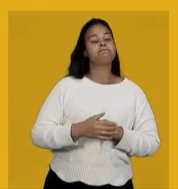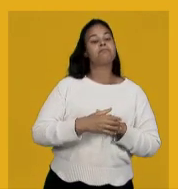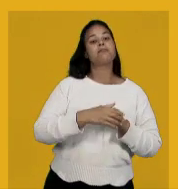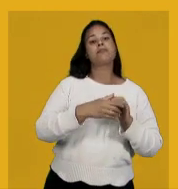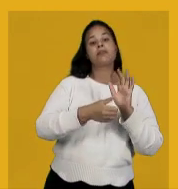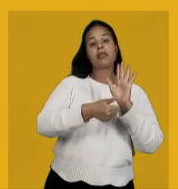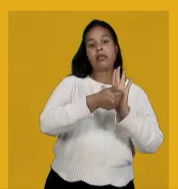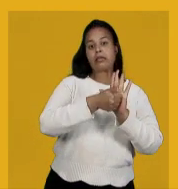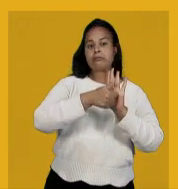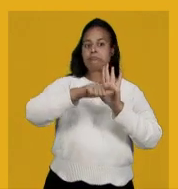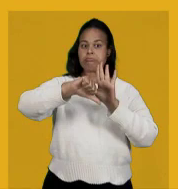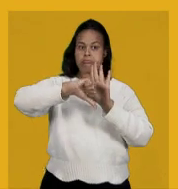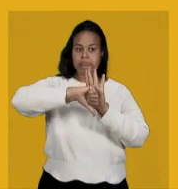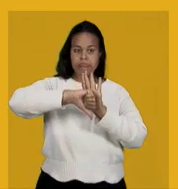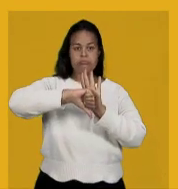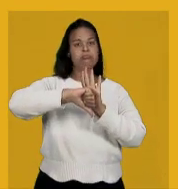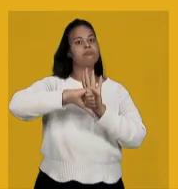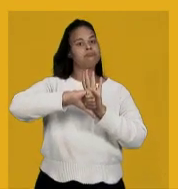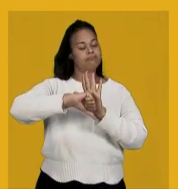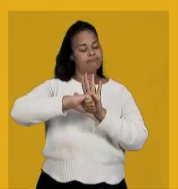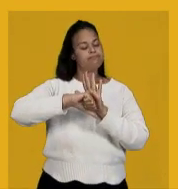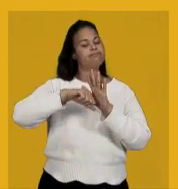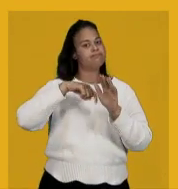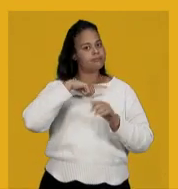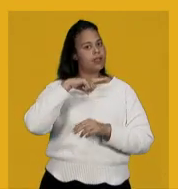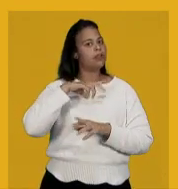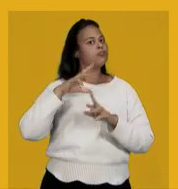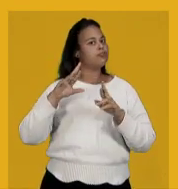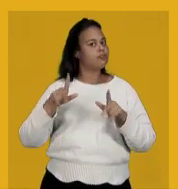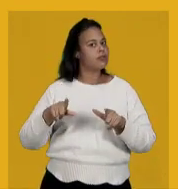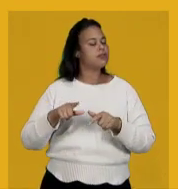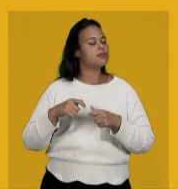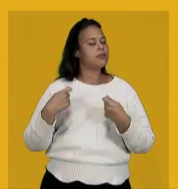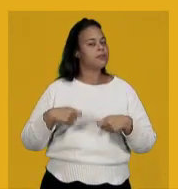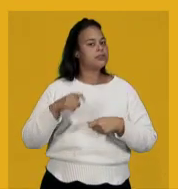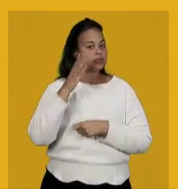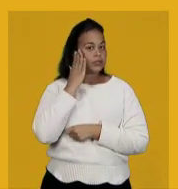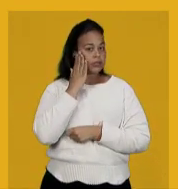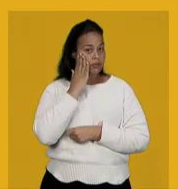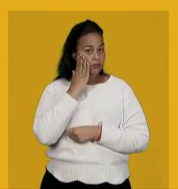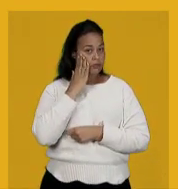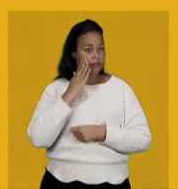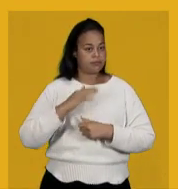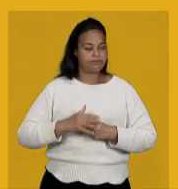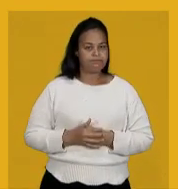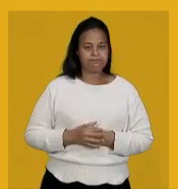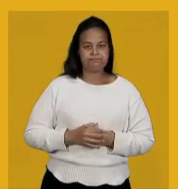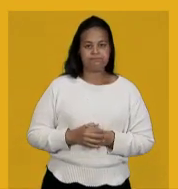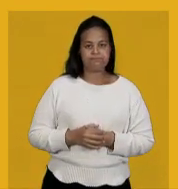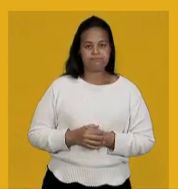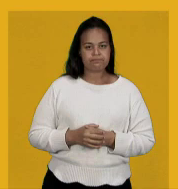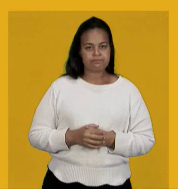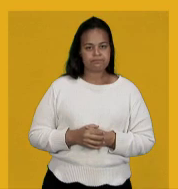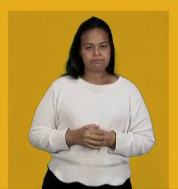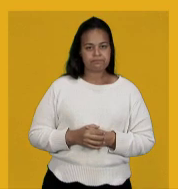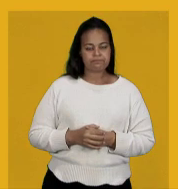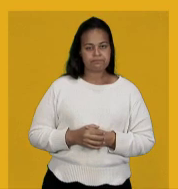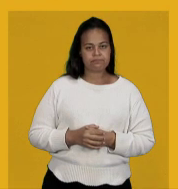padrão de utilização dos medicamentos: uso, o mau uso e o abuso.